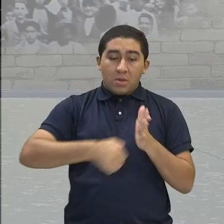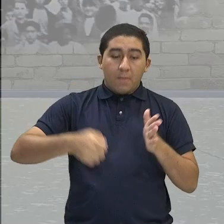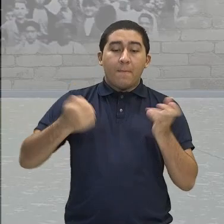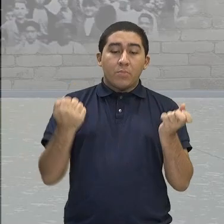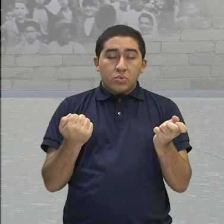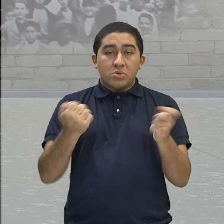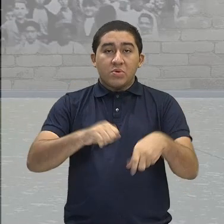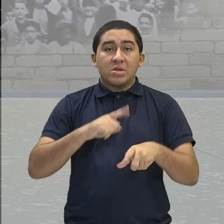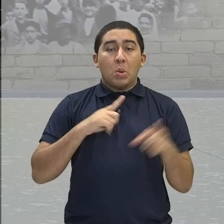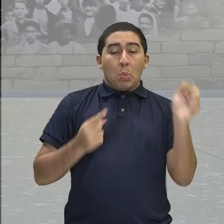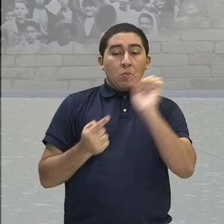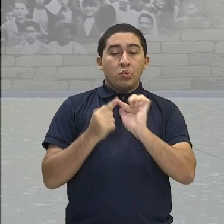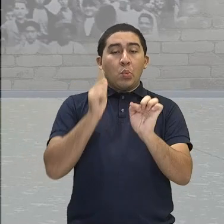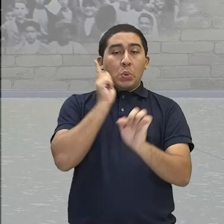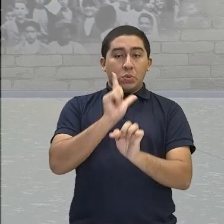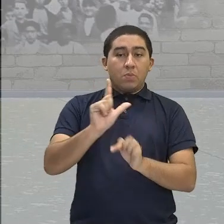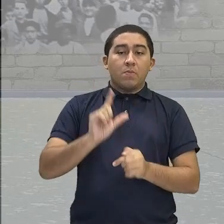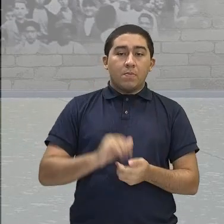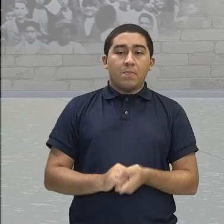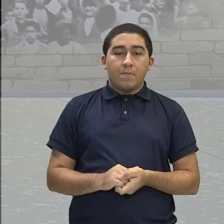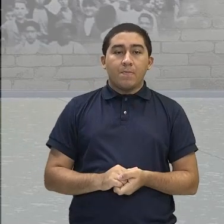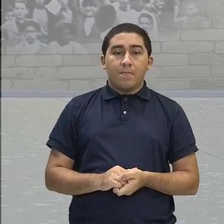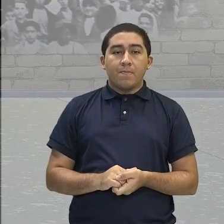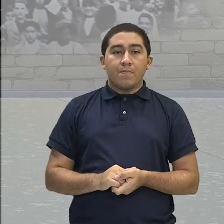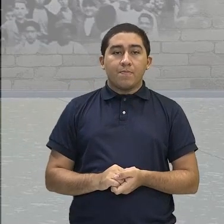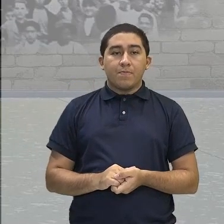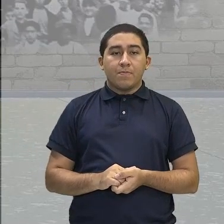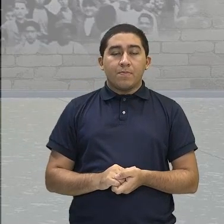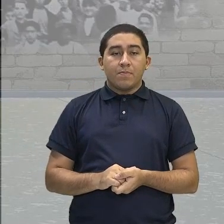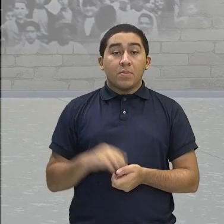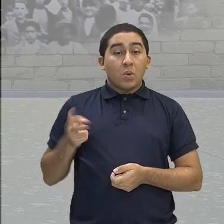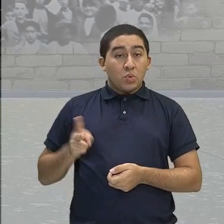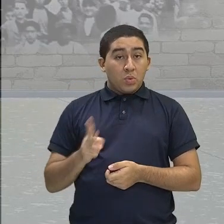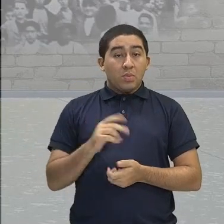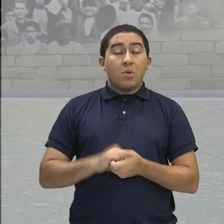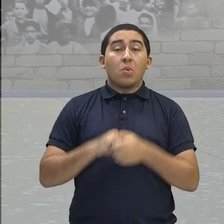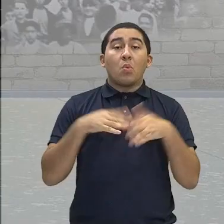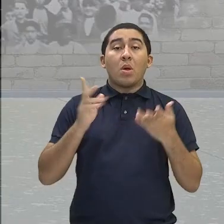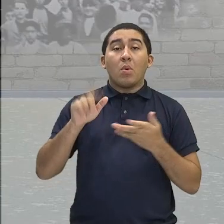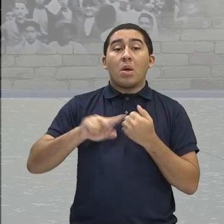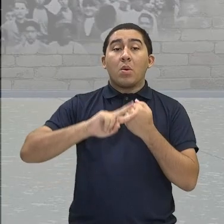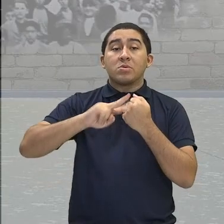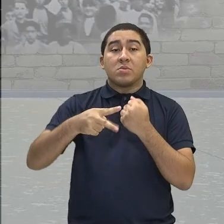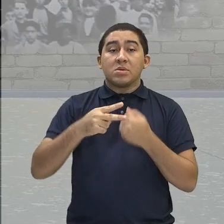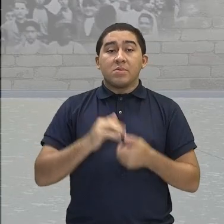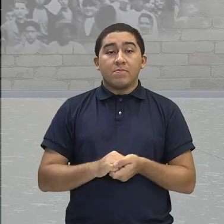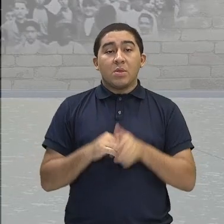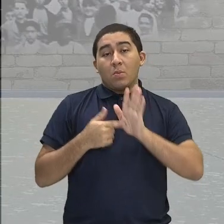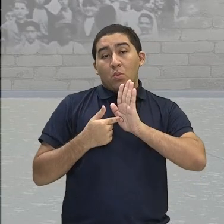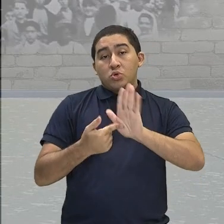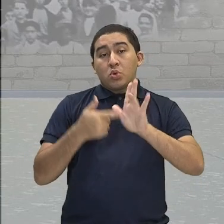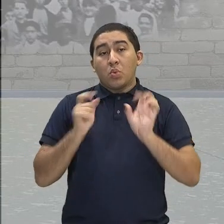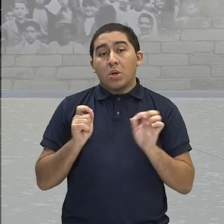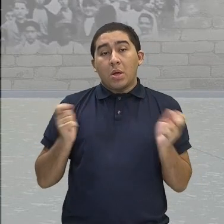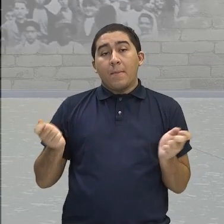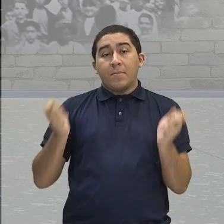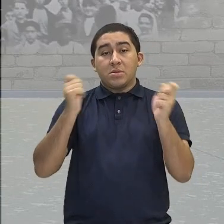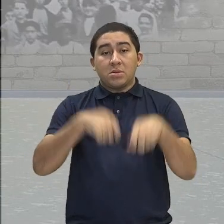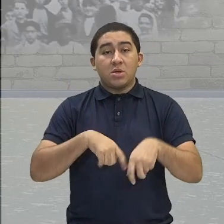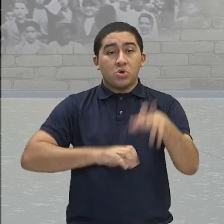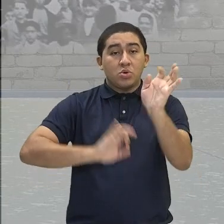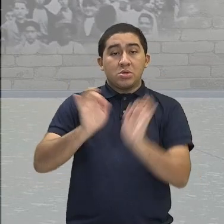objetivos sejam alcançados. Quais serão, né, continuando essas consequências, né? Mostrou a capacidade